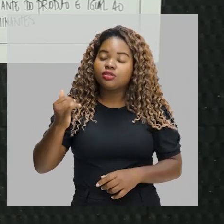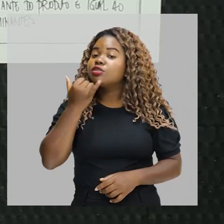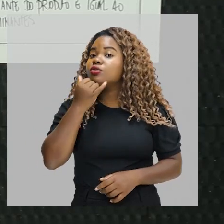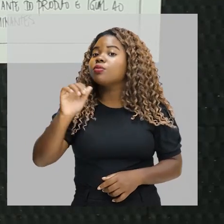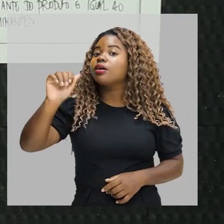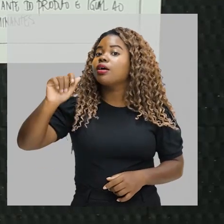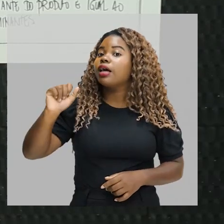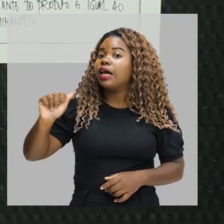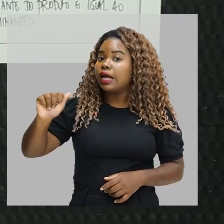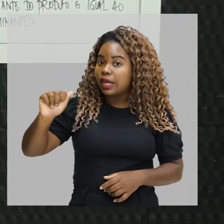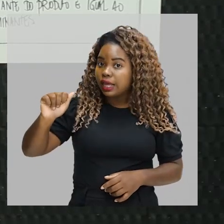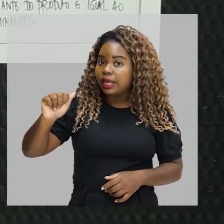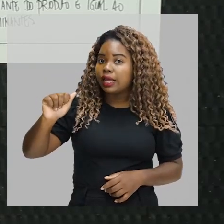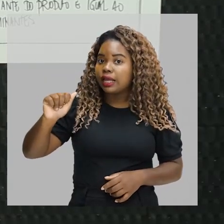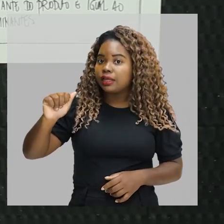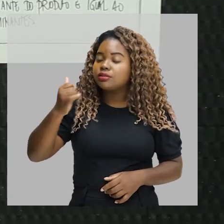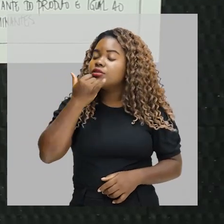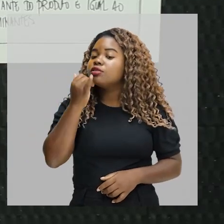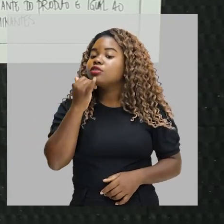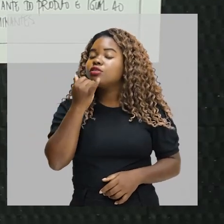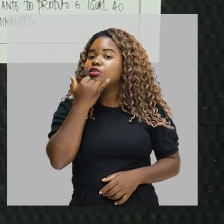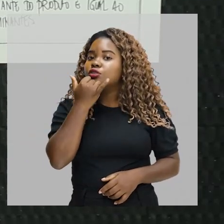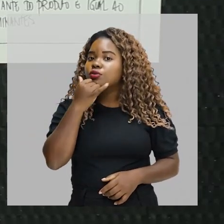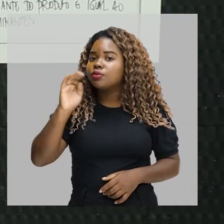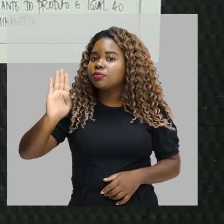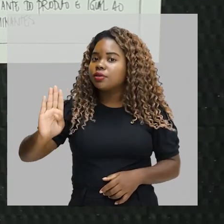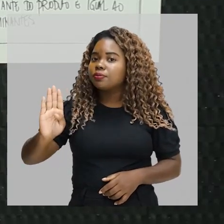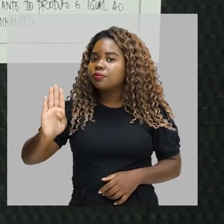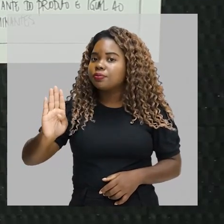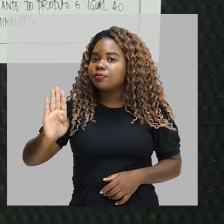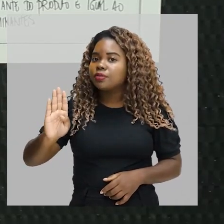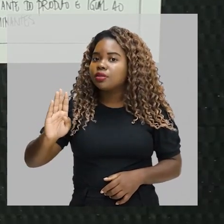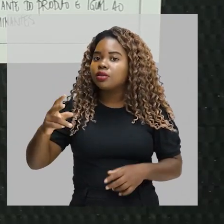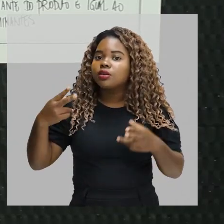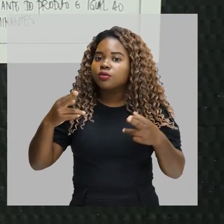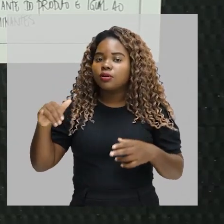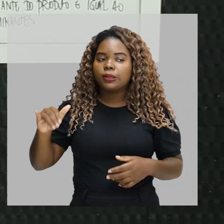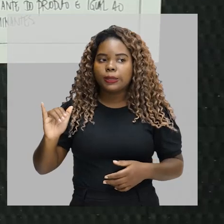desculpa, determinante da matriz B é igual a Y.